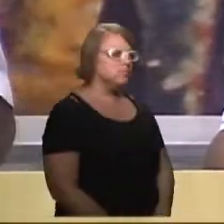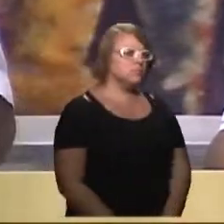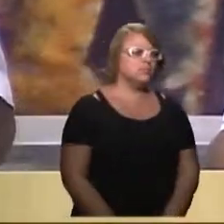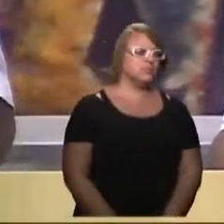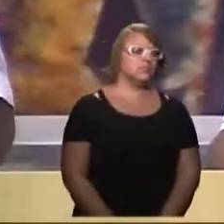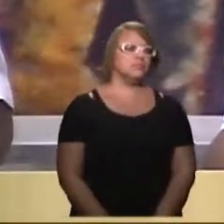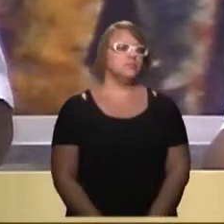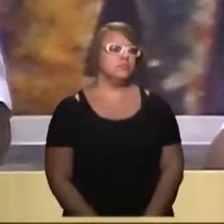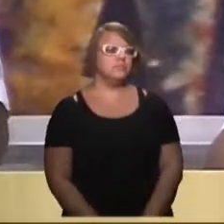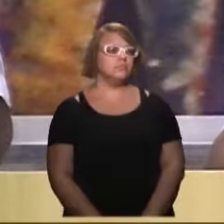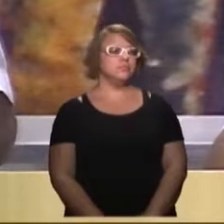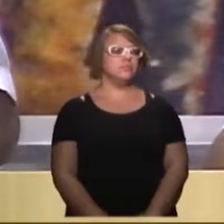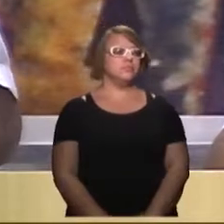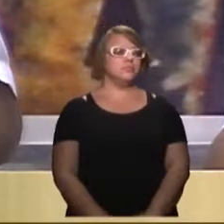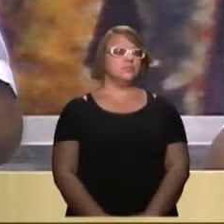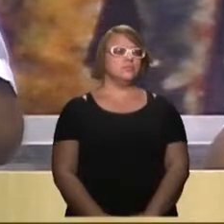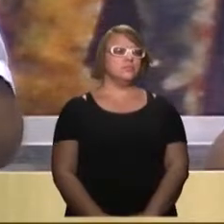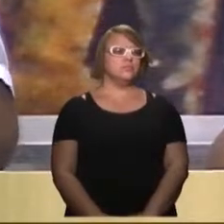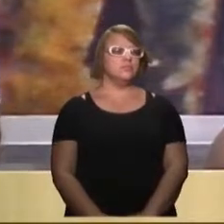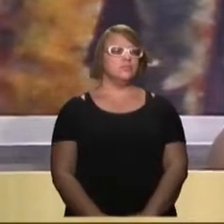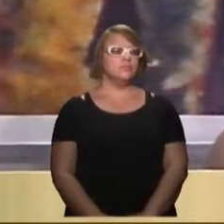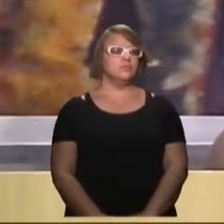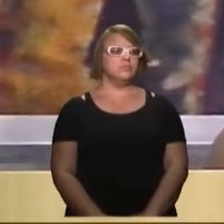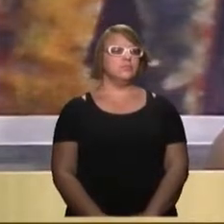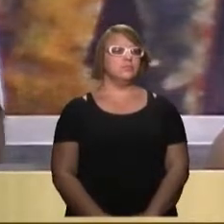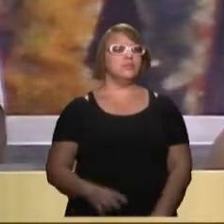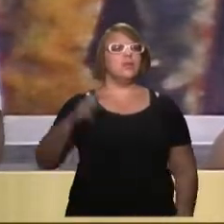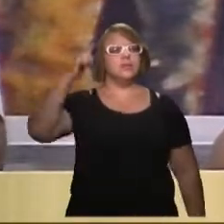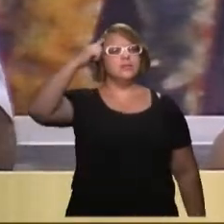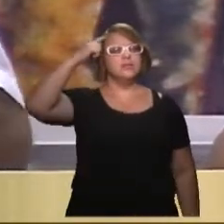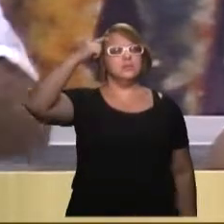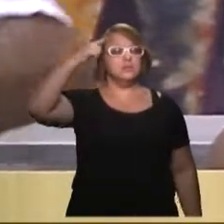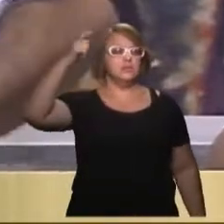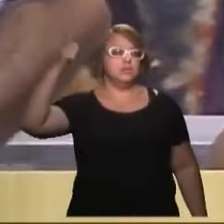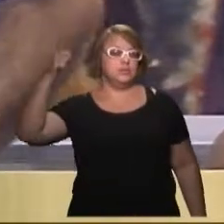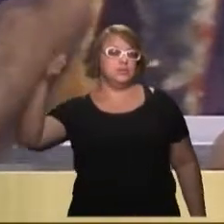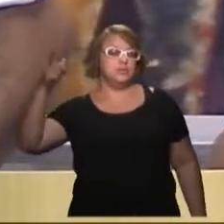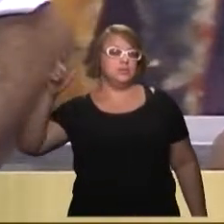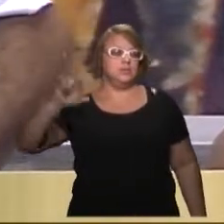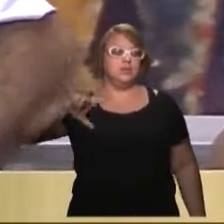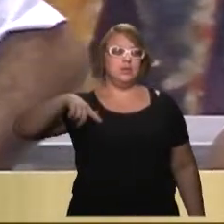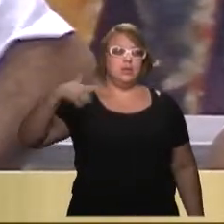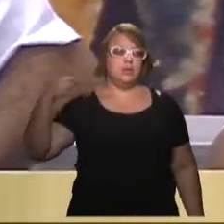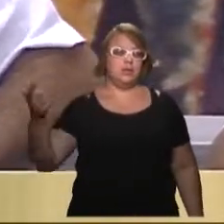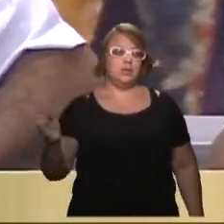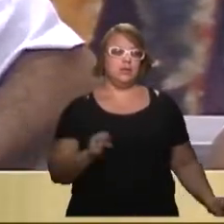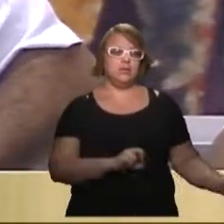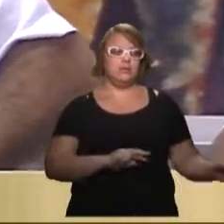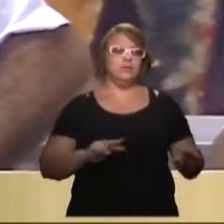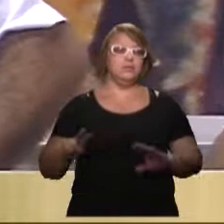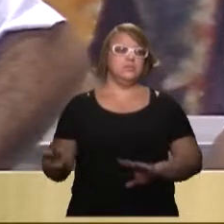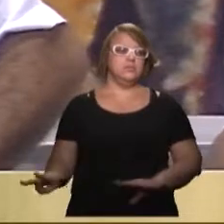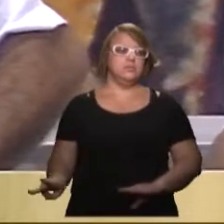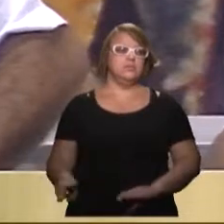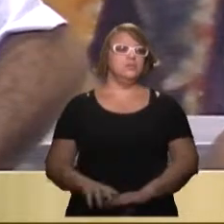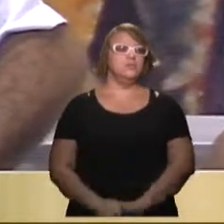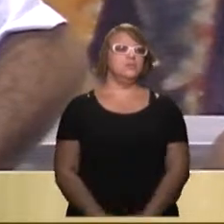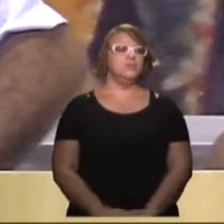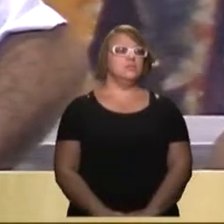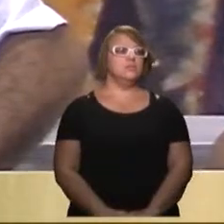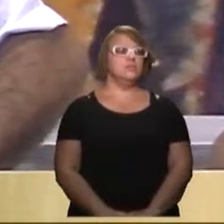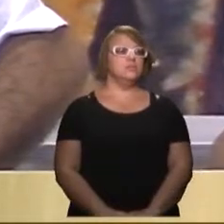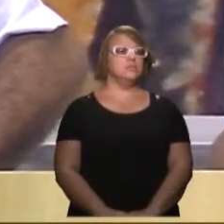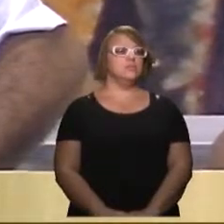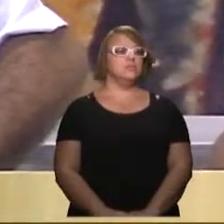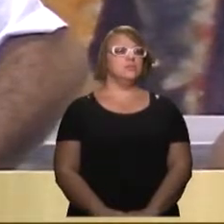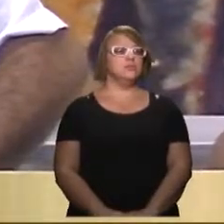Vamos pensar numa extraordinária para essa semana. Então, até para realmente, o vereador Luizinho falou, está certo, nós precisamos